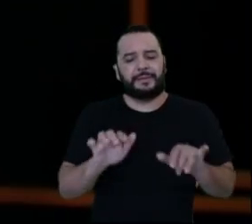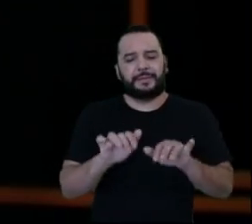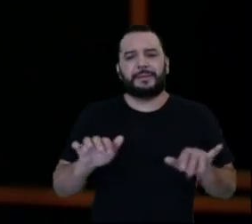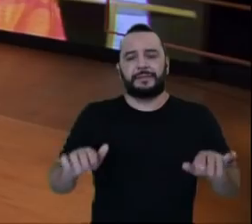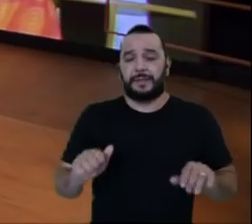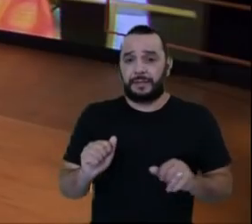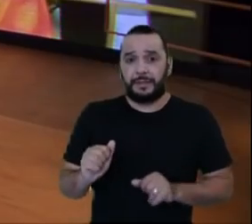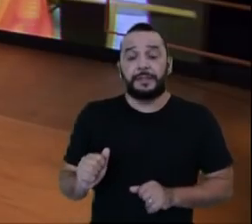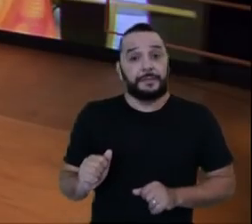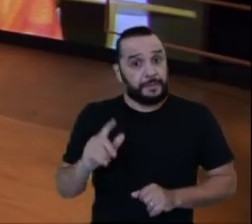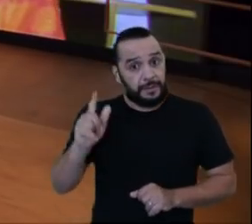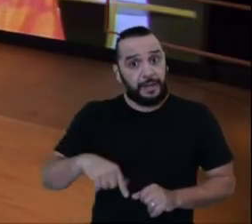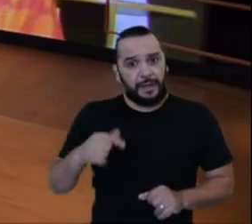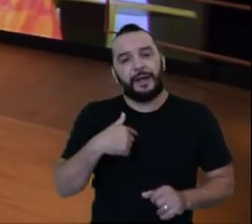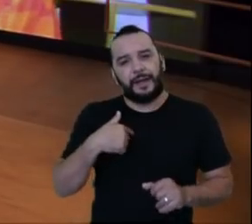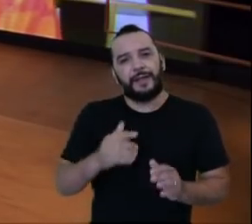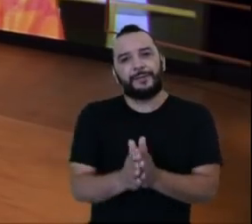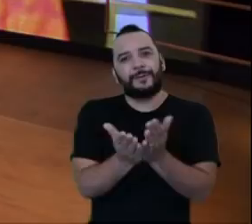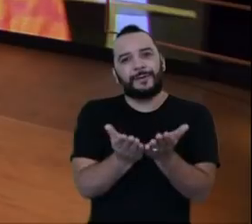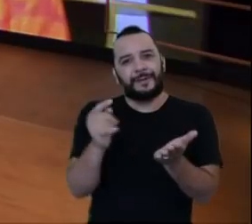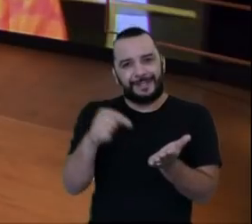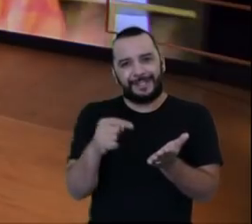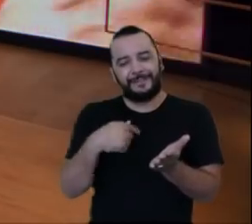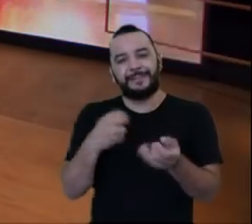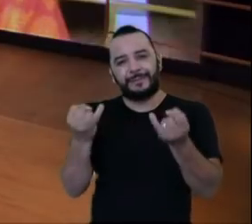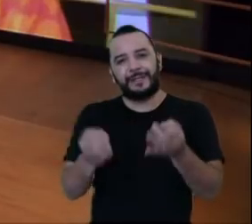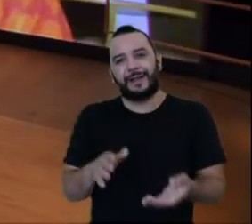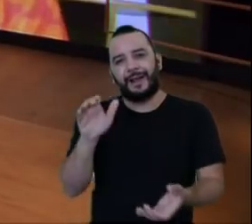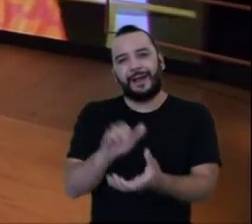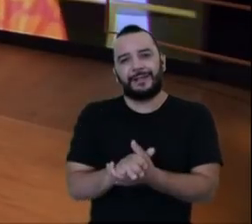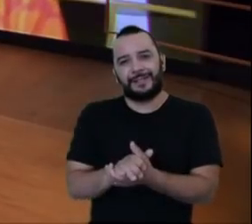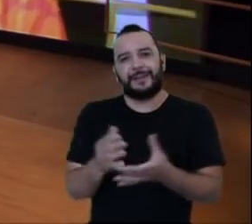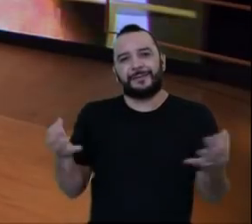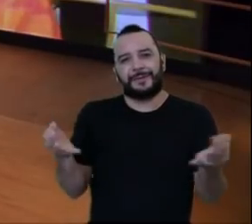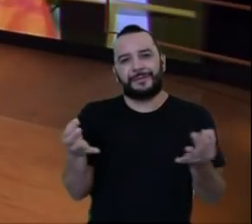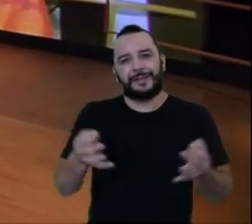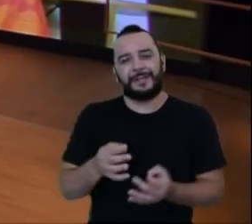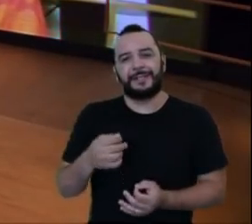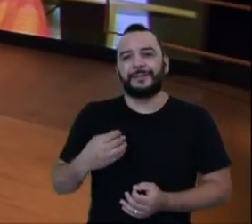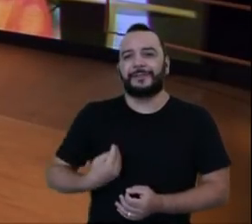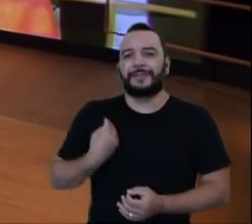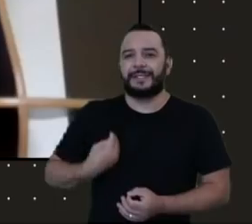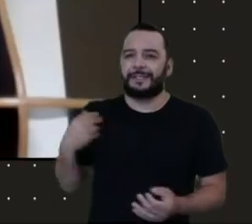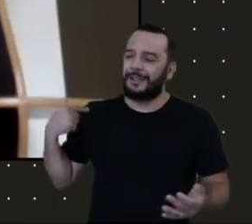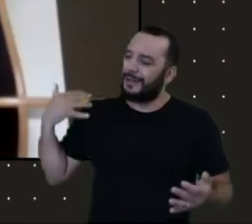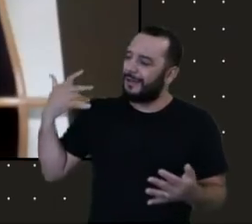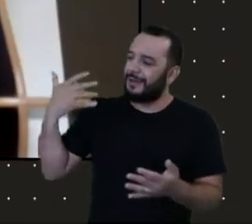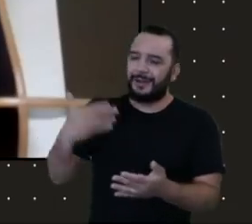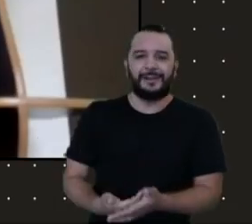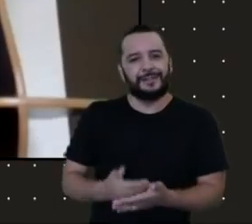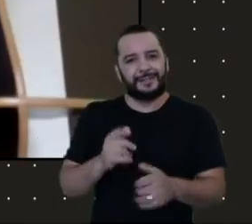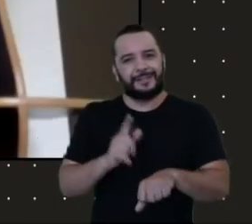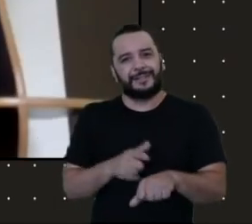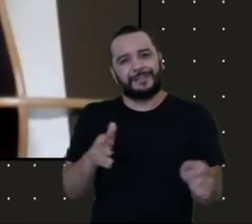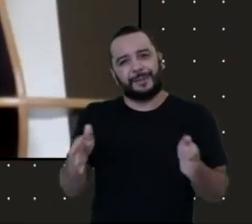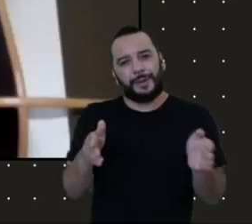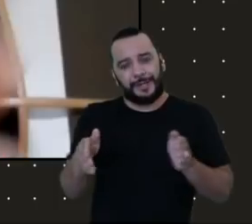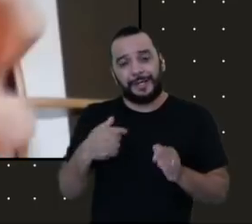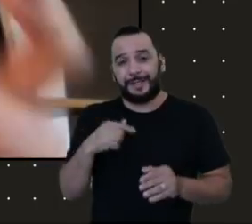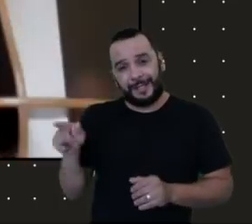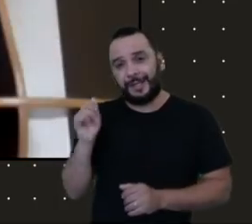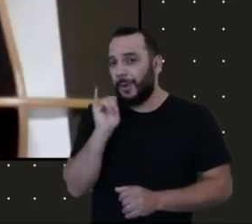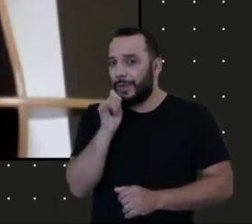sabe? Continuei o trabalho, o papai fez, aí o papai disse, só quero um pedido para você. Eu falei, que é? Que a Anissete toque piano. Eu